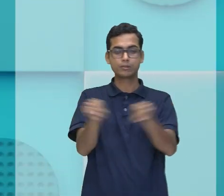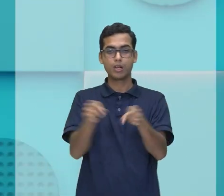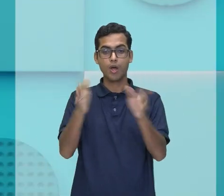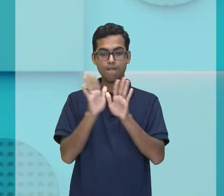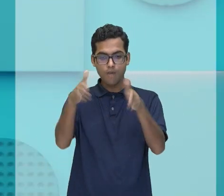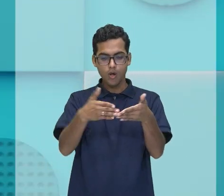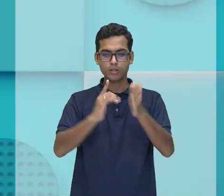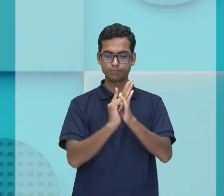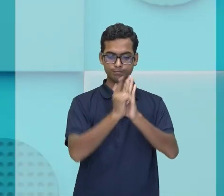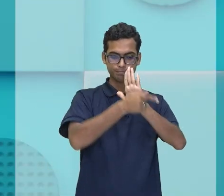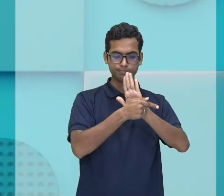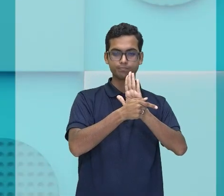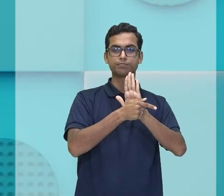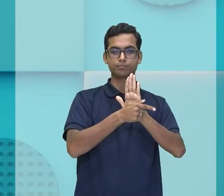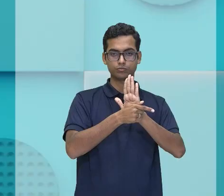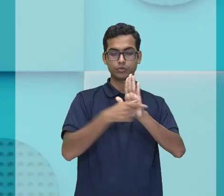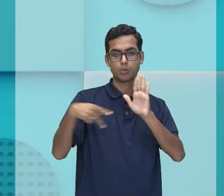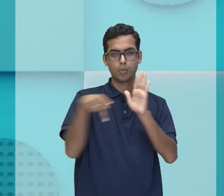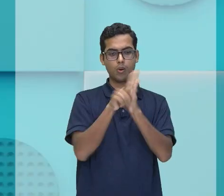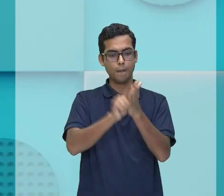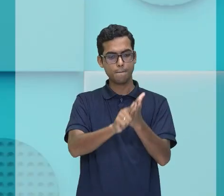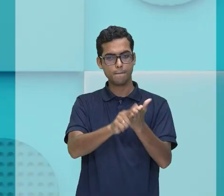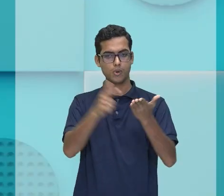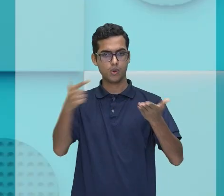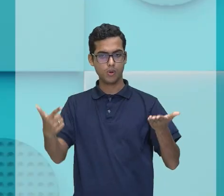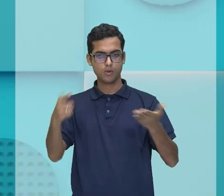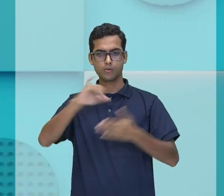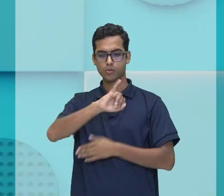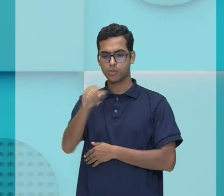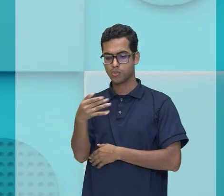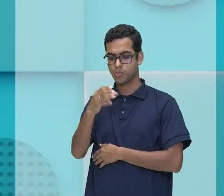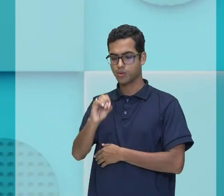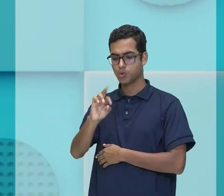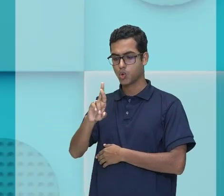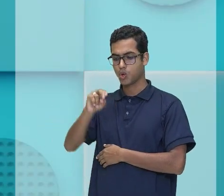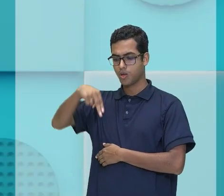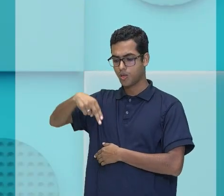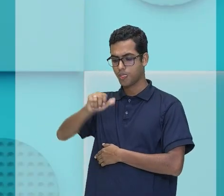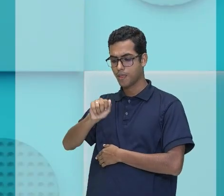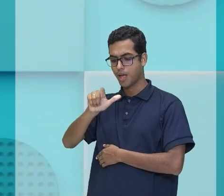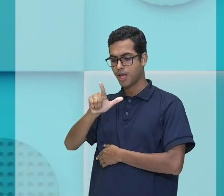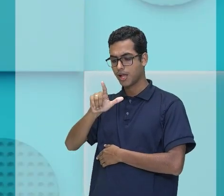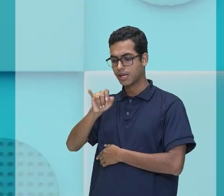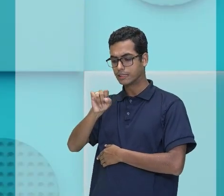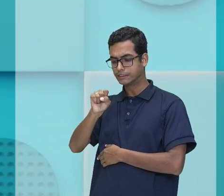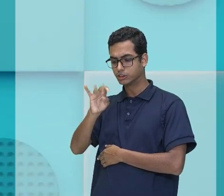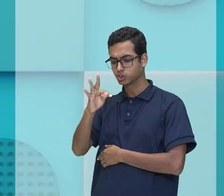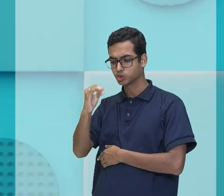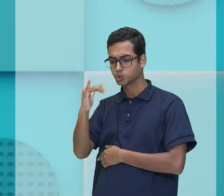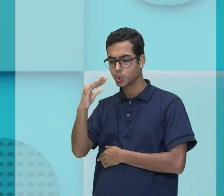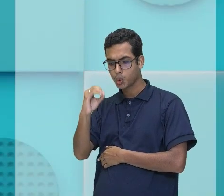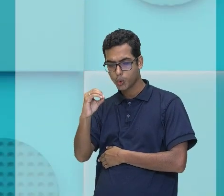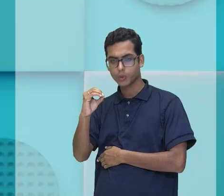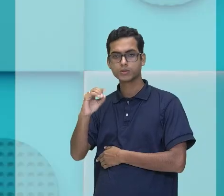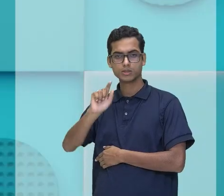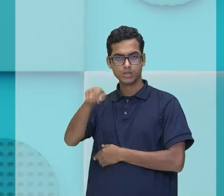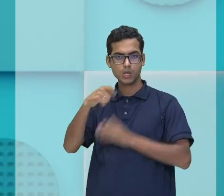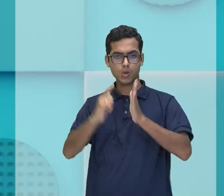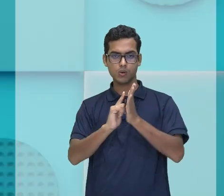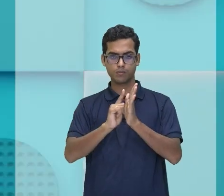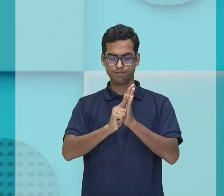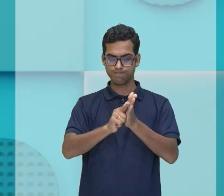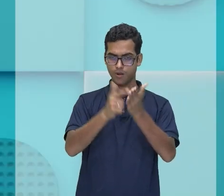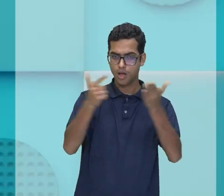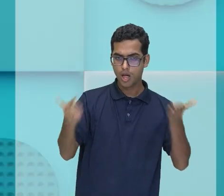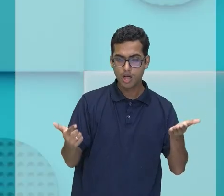Um gênero jornalístico, que é a notícia. E nós vamos ver agora, então, nós já vimos o exemplo de notícia, nós